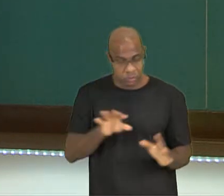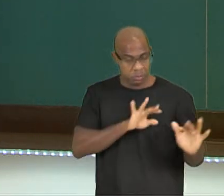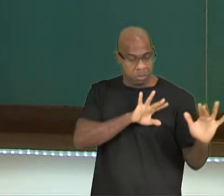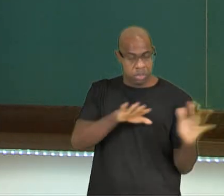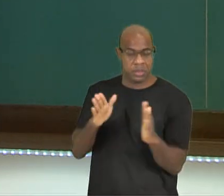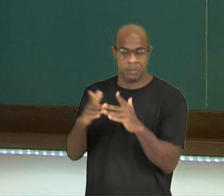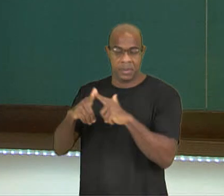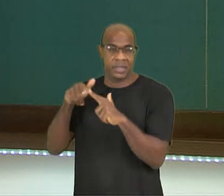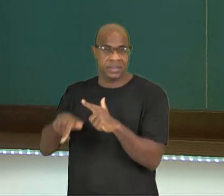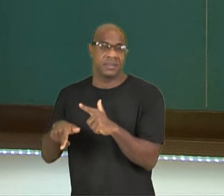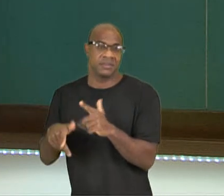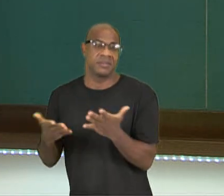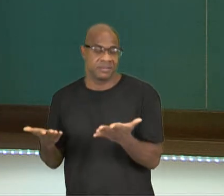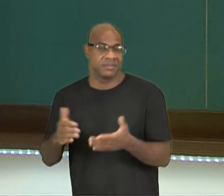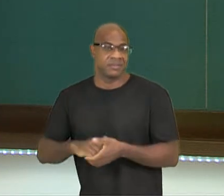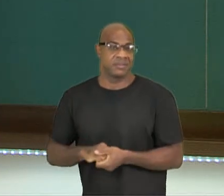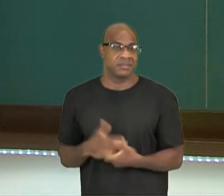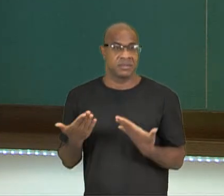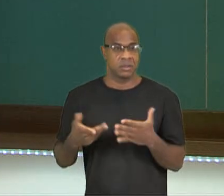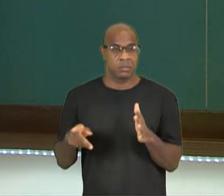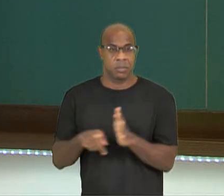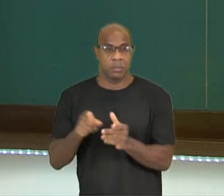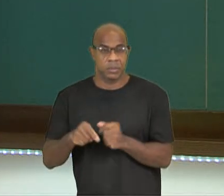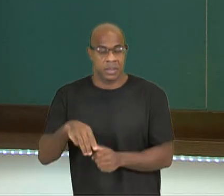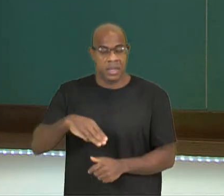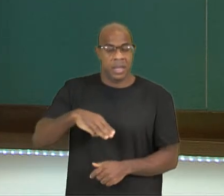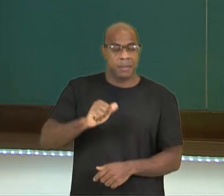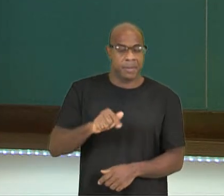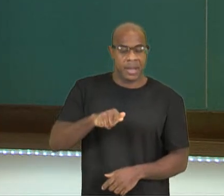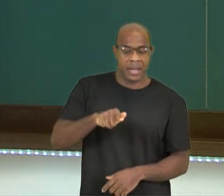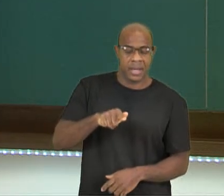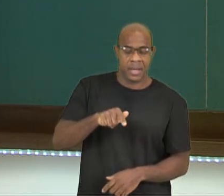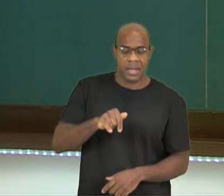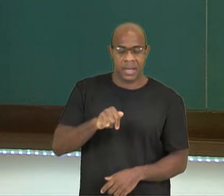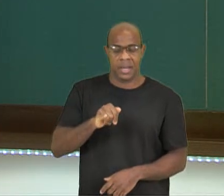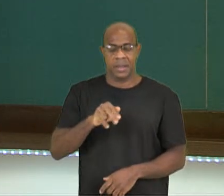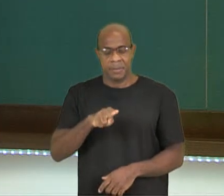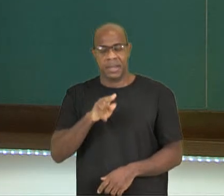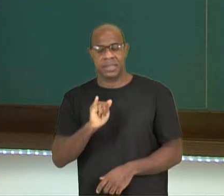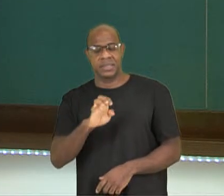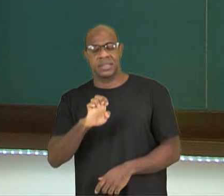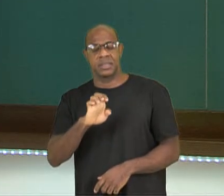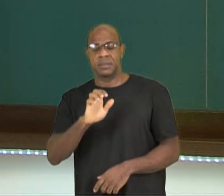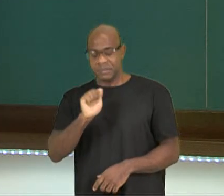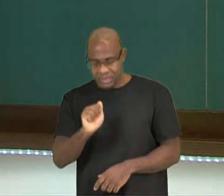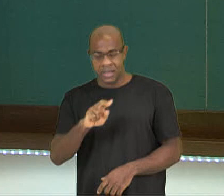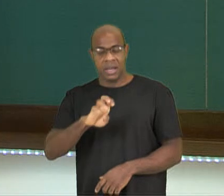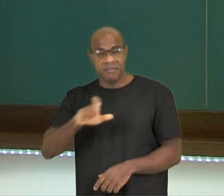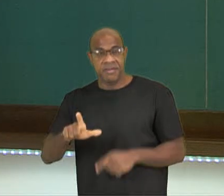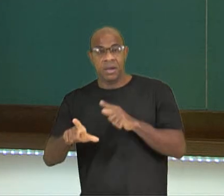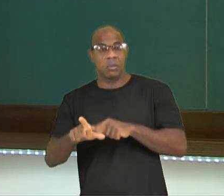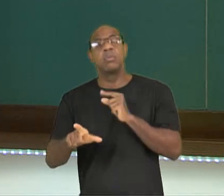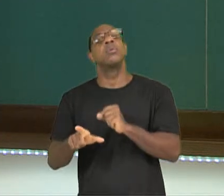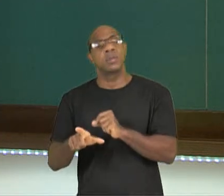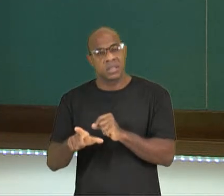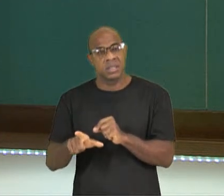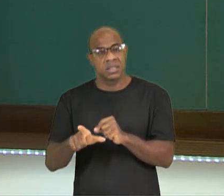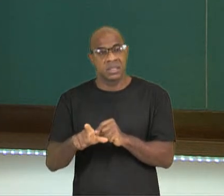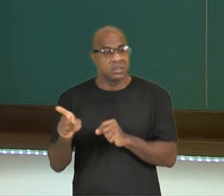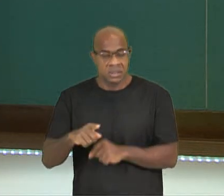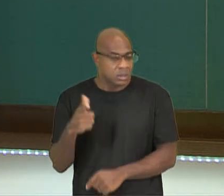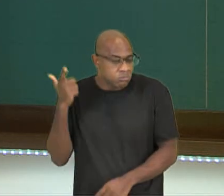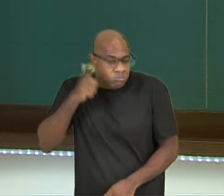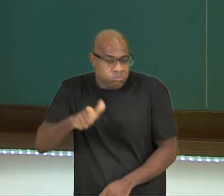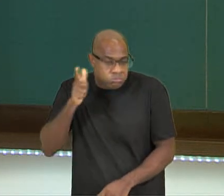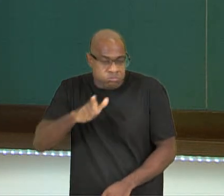líder de conquistar, né, você tem que ser um tirano, para você ser um rei, um soberano,